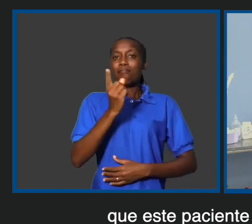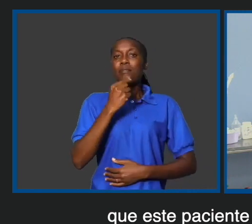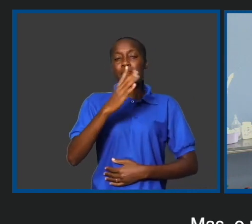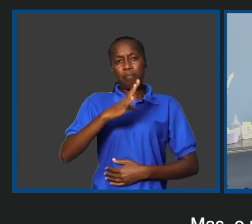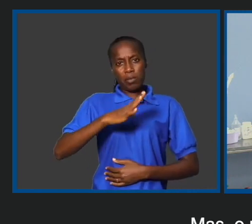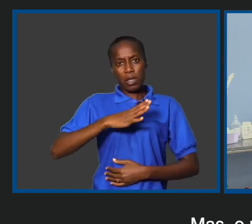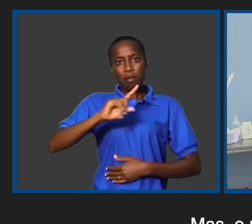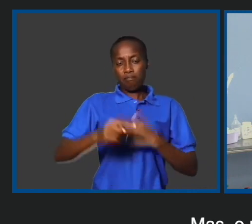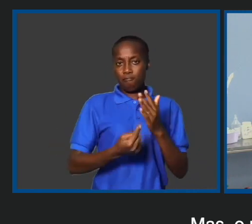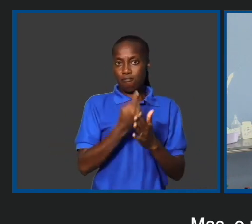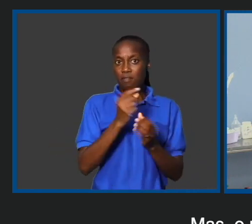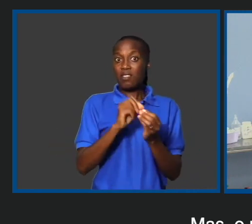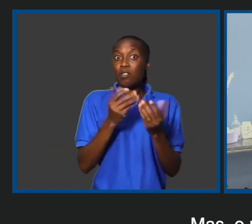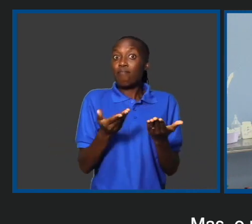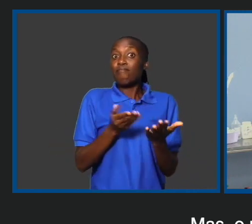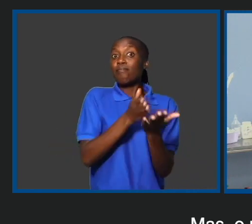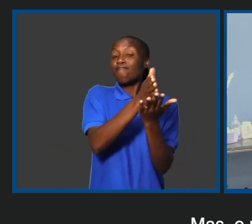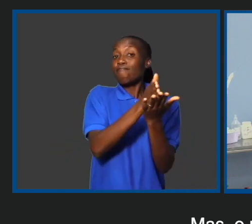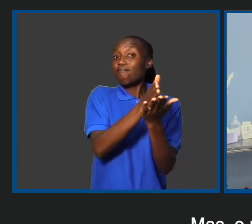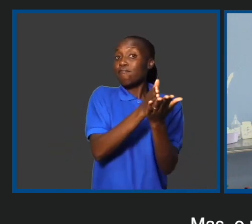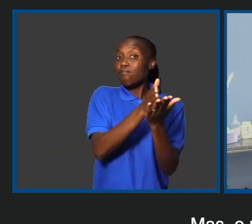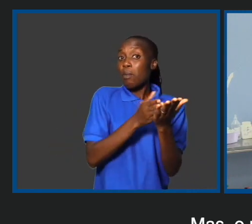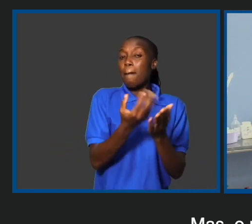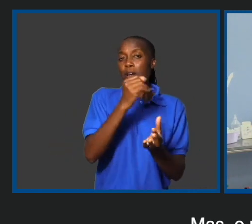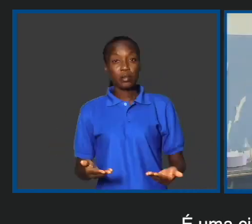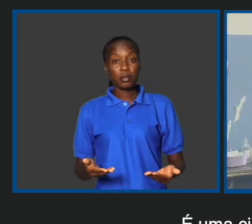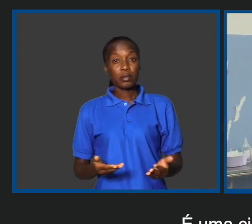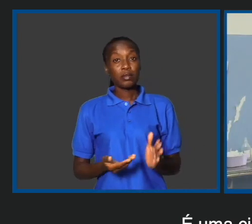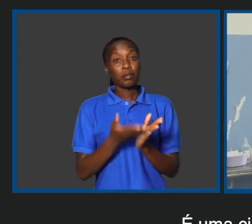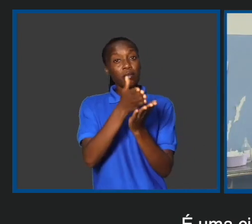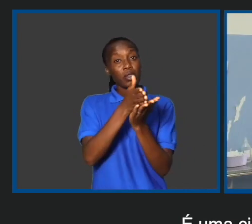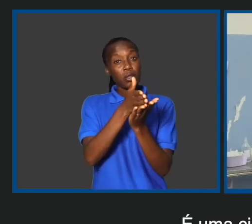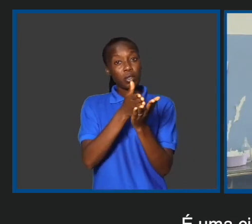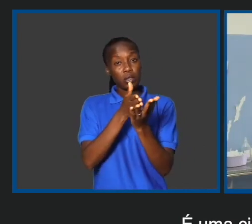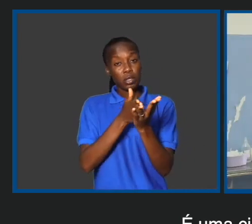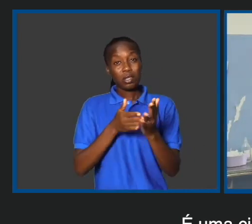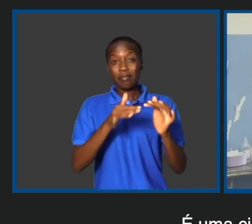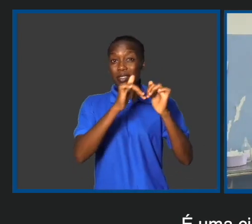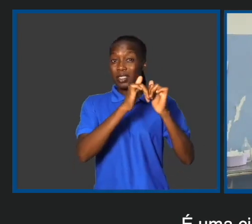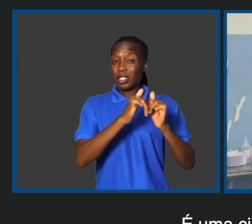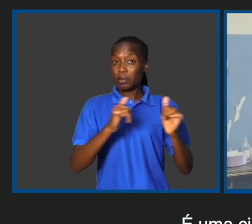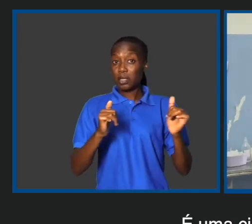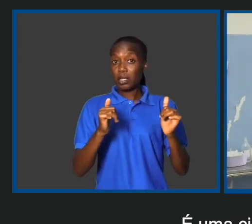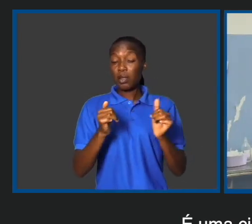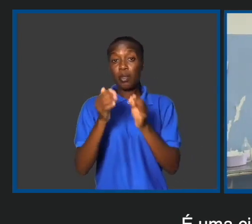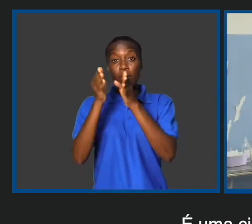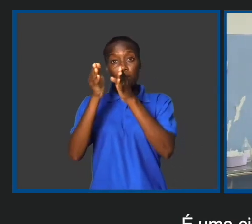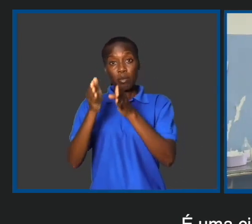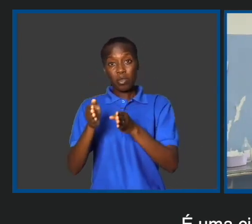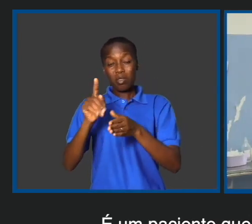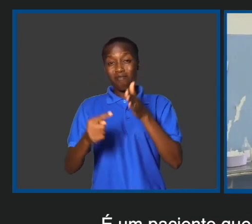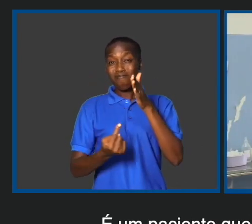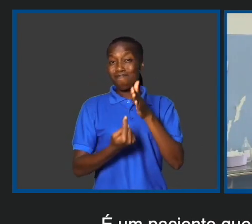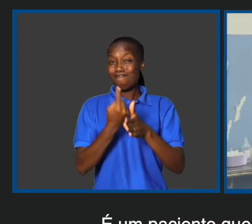está intacto. Então, o propósito da cirurgia é estabilizar a coluna. É uma cirurgia muito especial. É